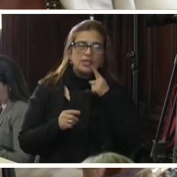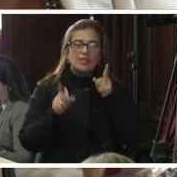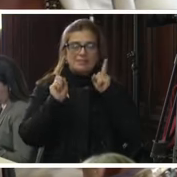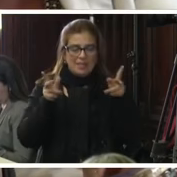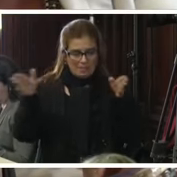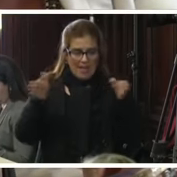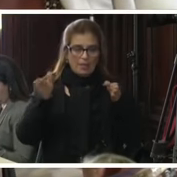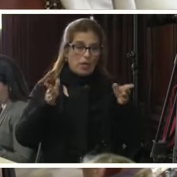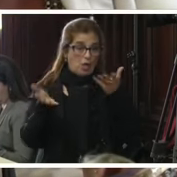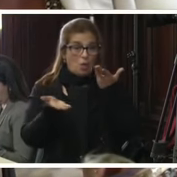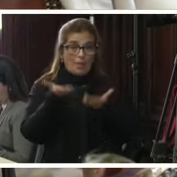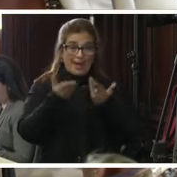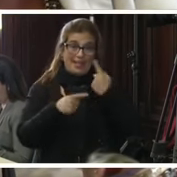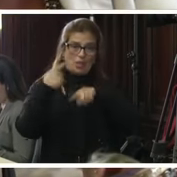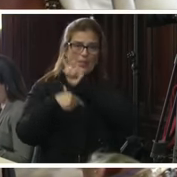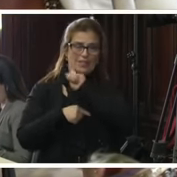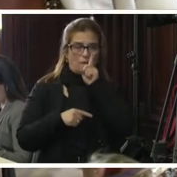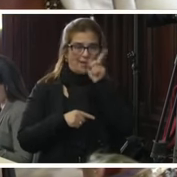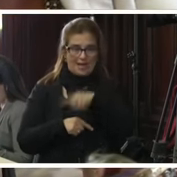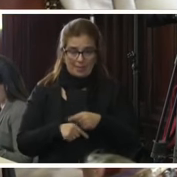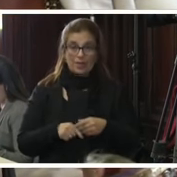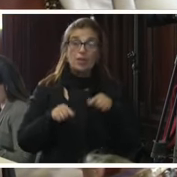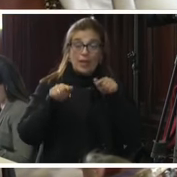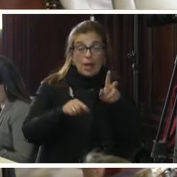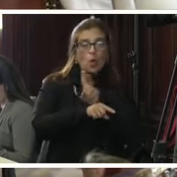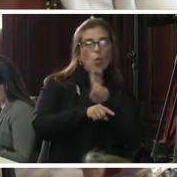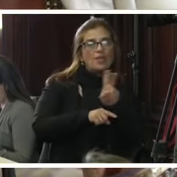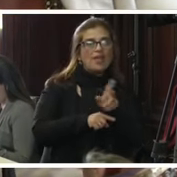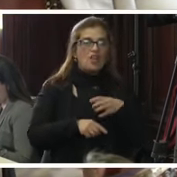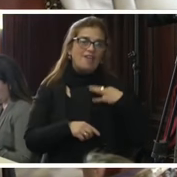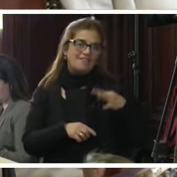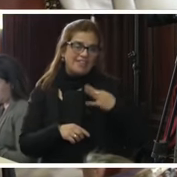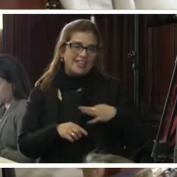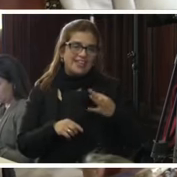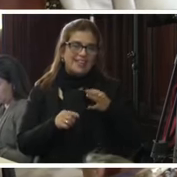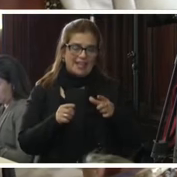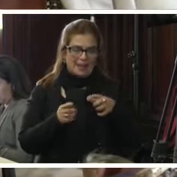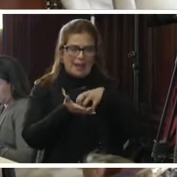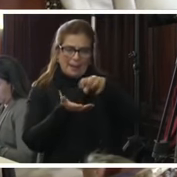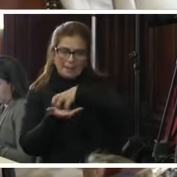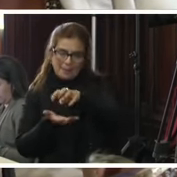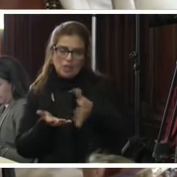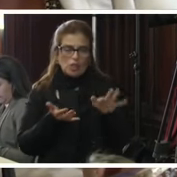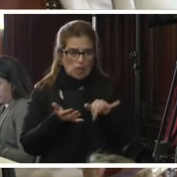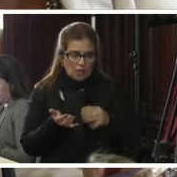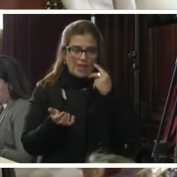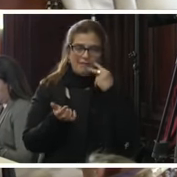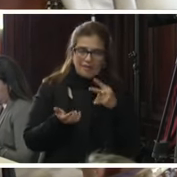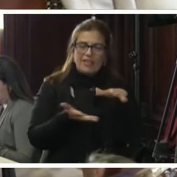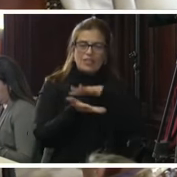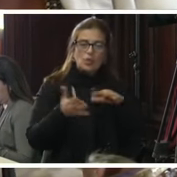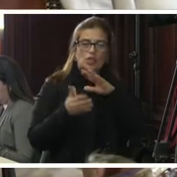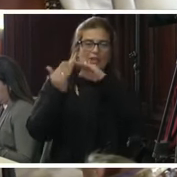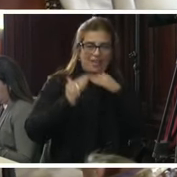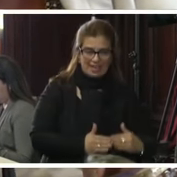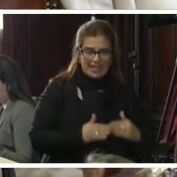período do ano passado. A discrepância da proteção da vida se repete nos demais aspectos do cotidiano das favelas. Segundo